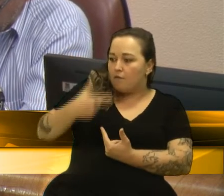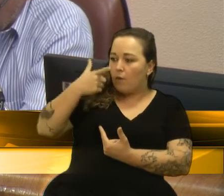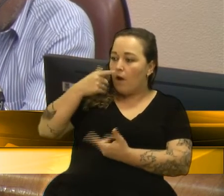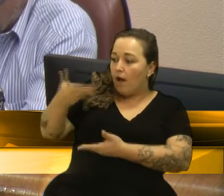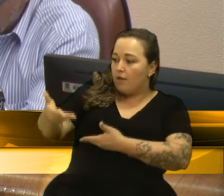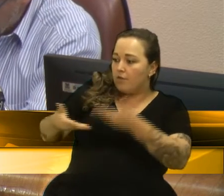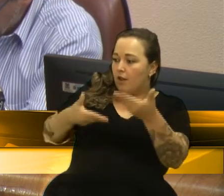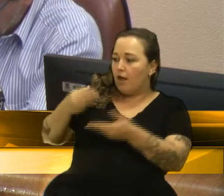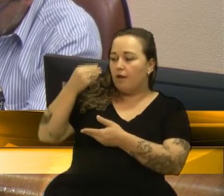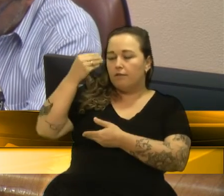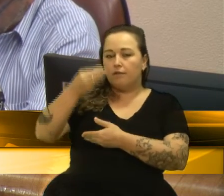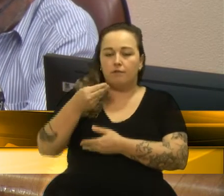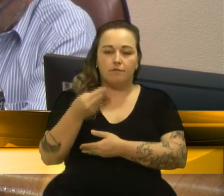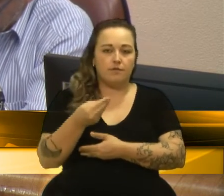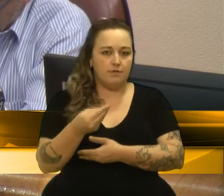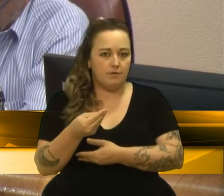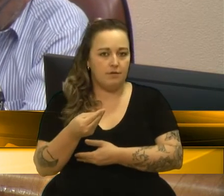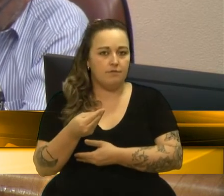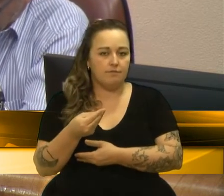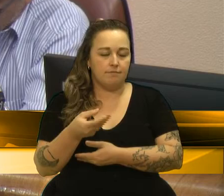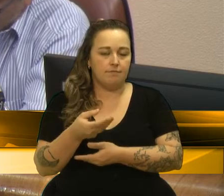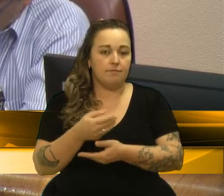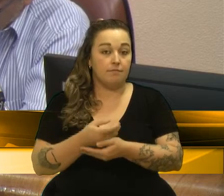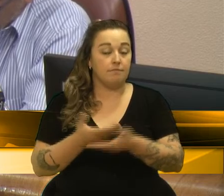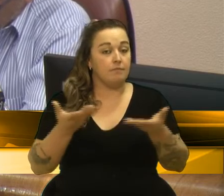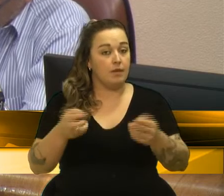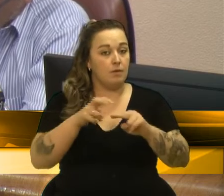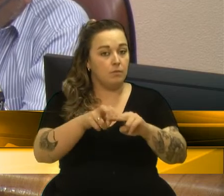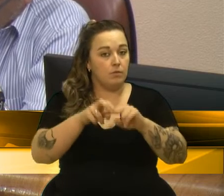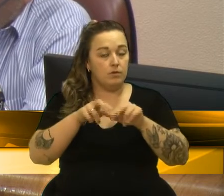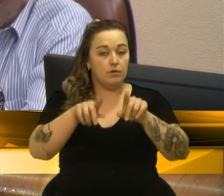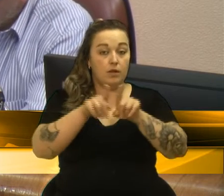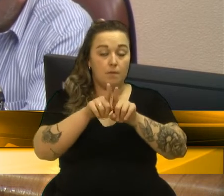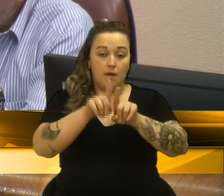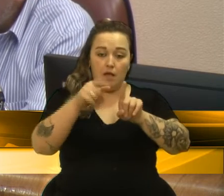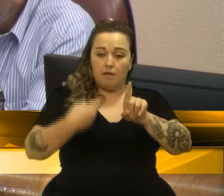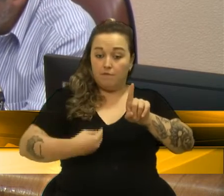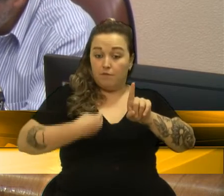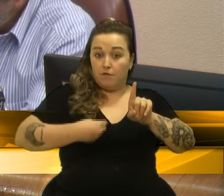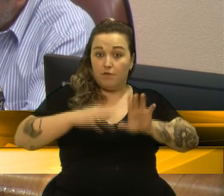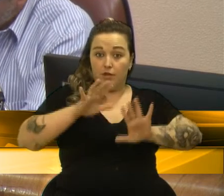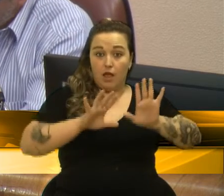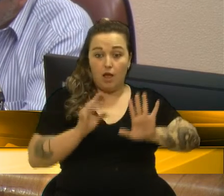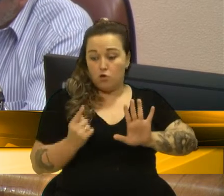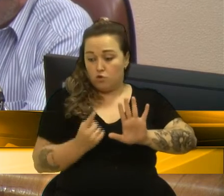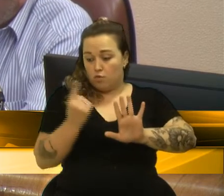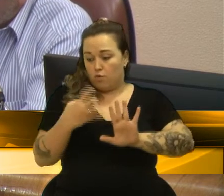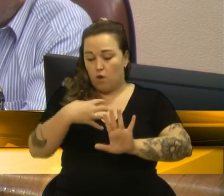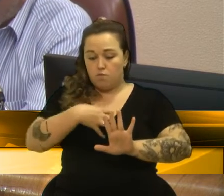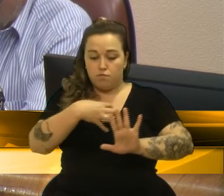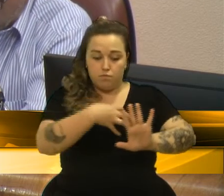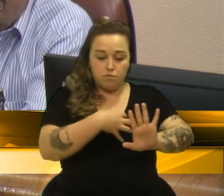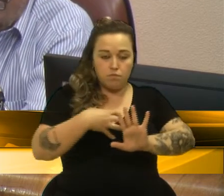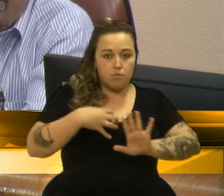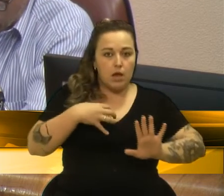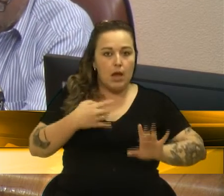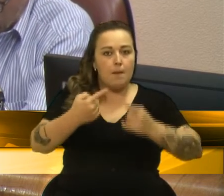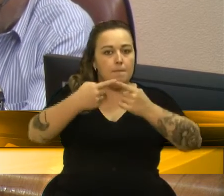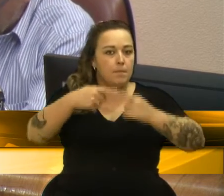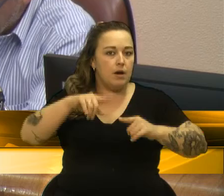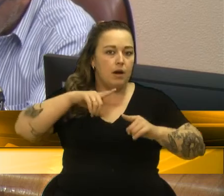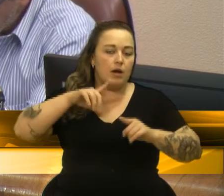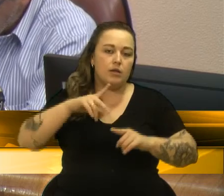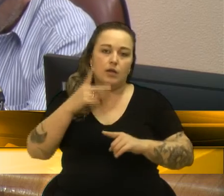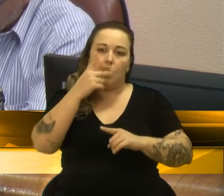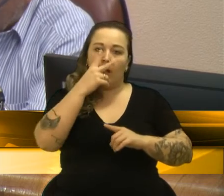troca de vivências. As questões são vividas de forma individual, quando na realidade são ocorrências